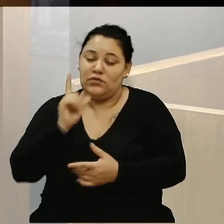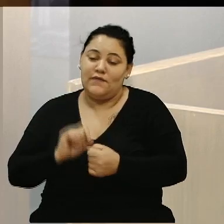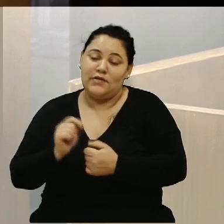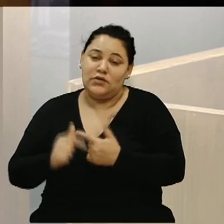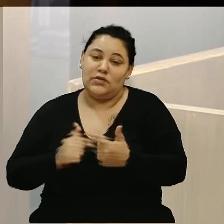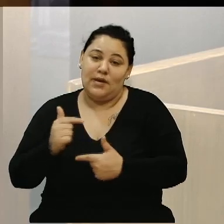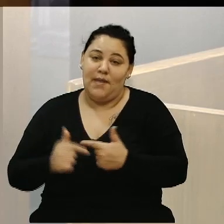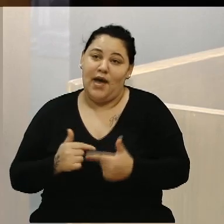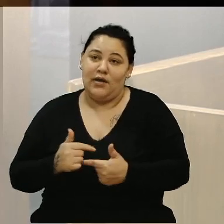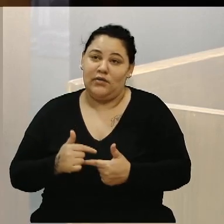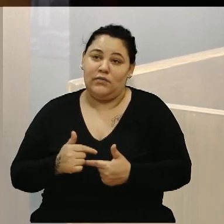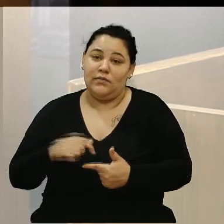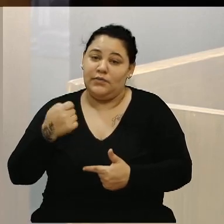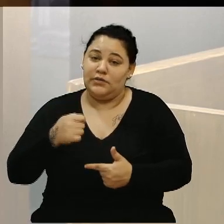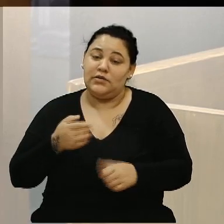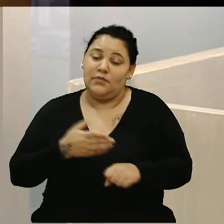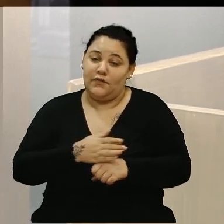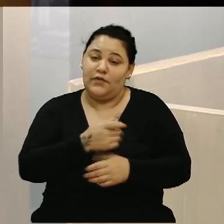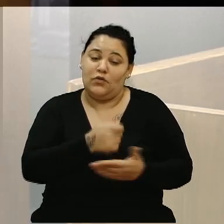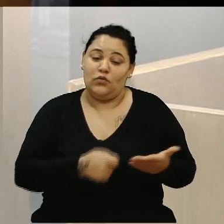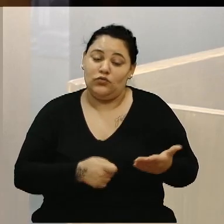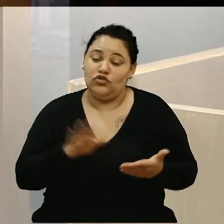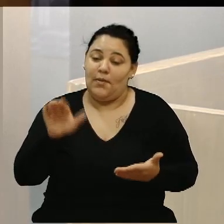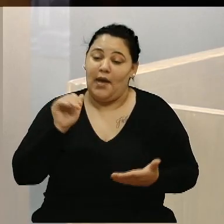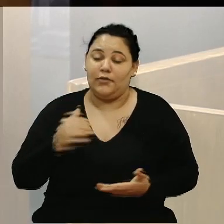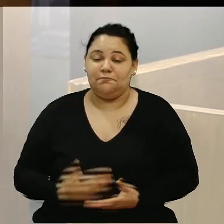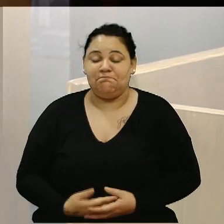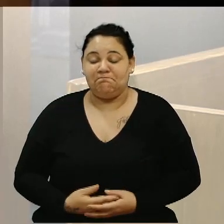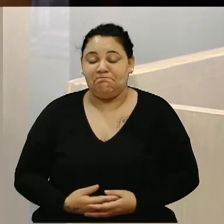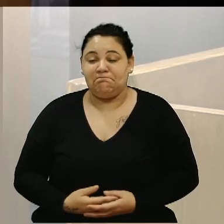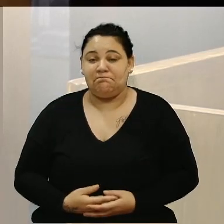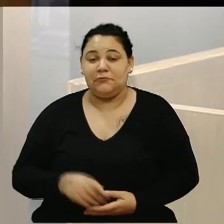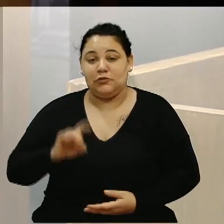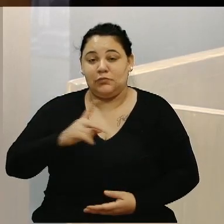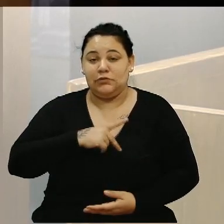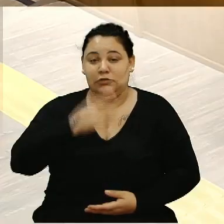seu trabalho a qual eles passaram o concurso e foram designados. Era isso, presidente. Muito obrigado.